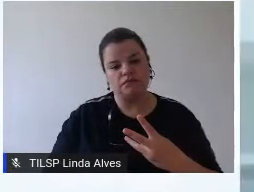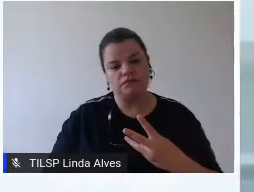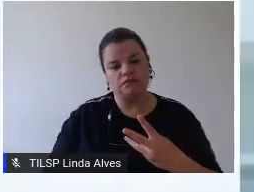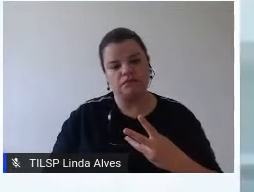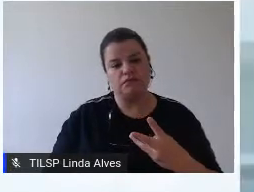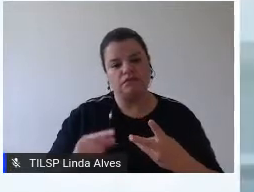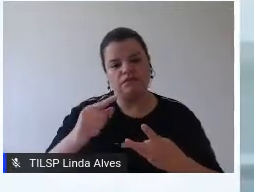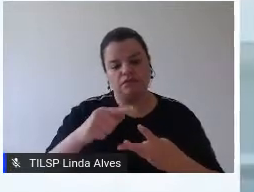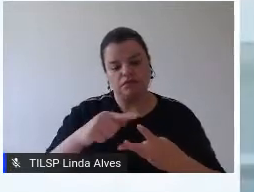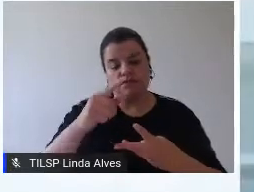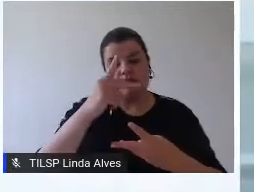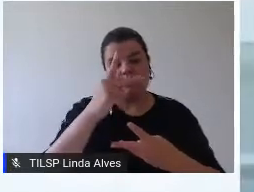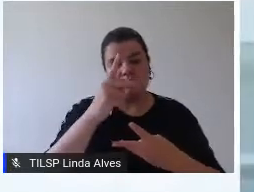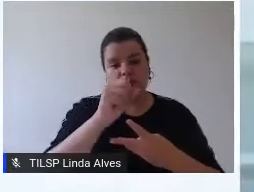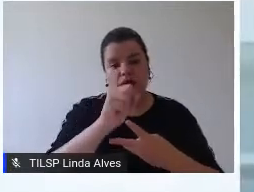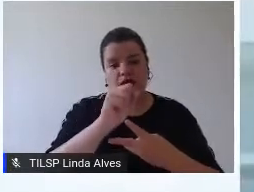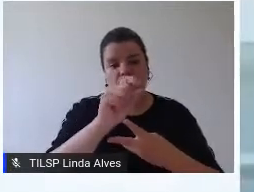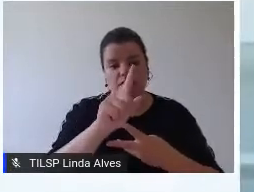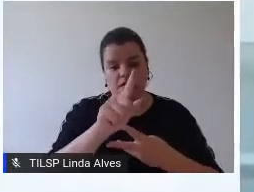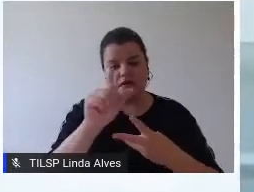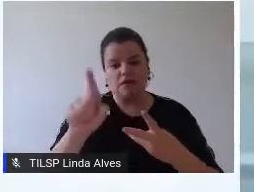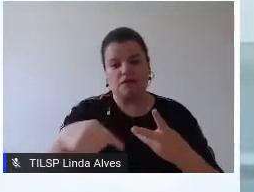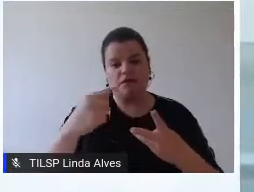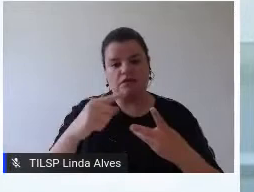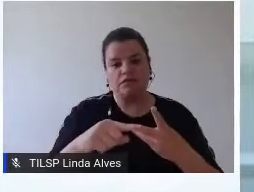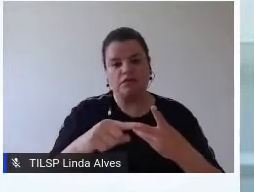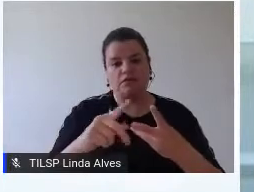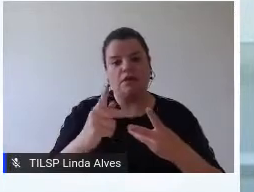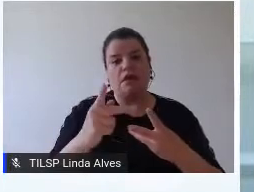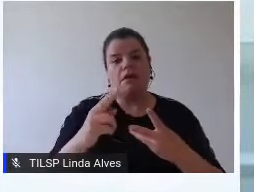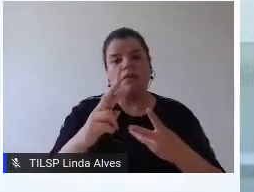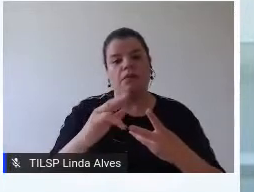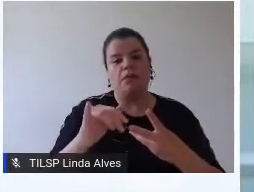O PSL, o PROS,